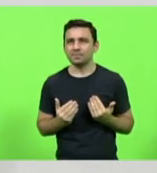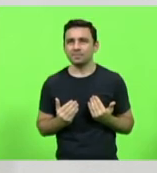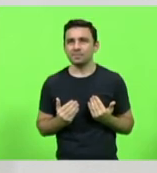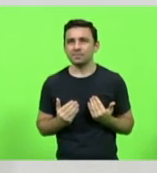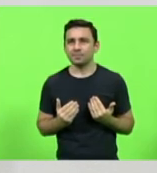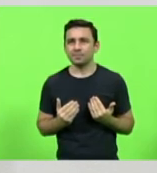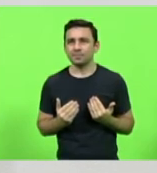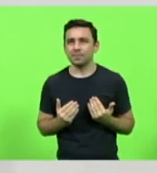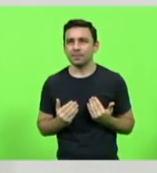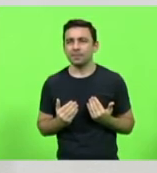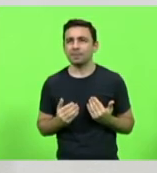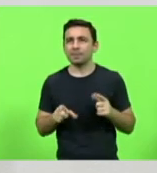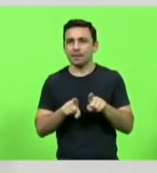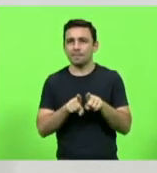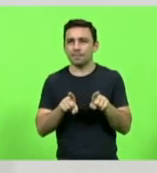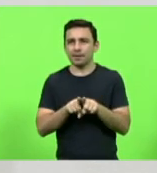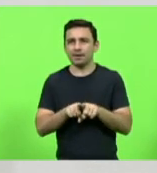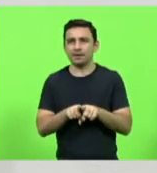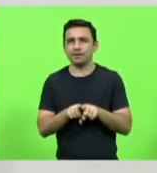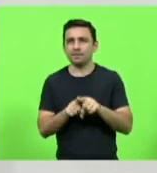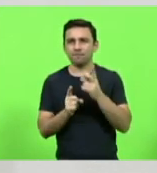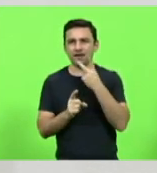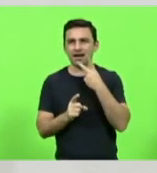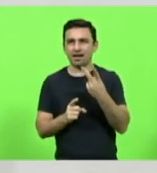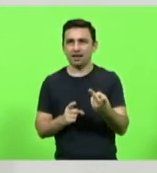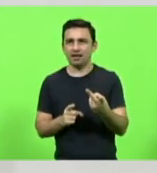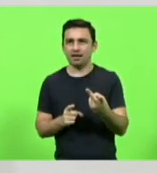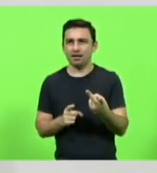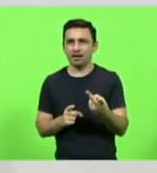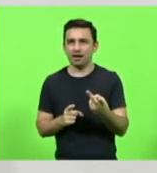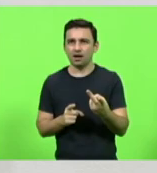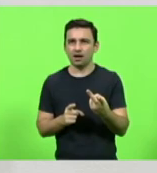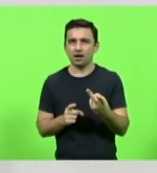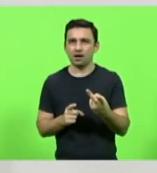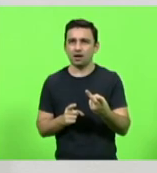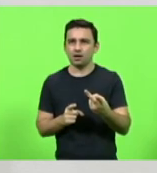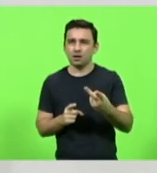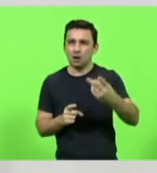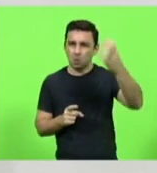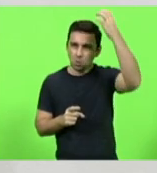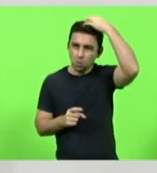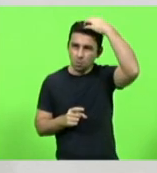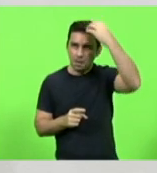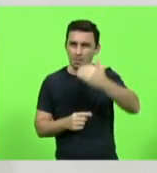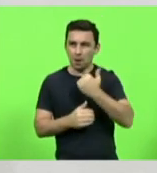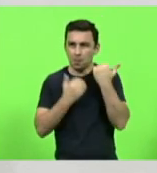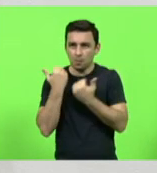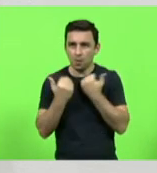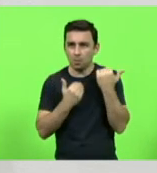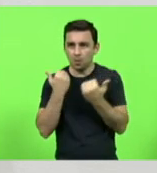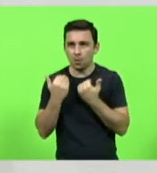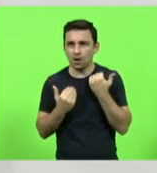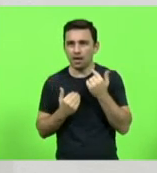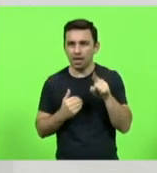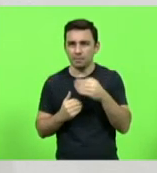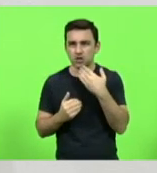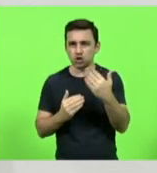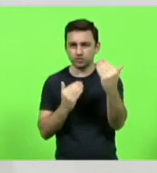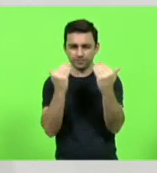e colocar a pecha de mortes na BR a um pedido de